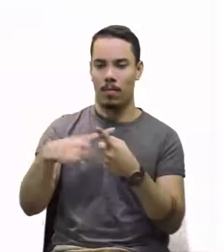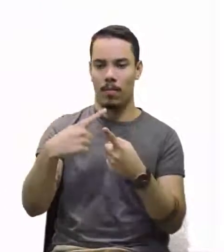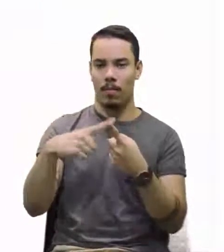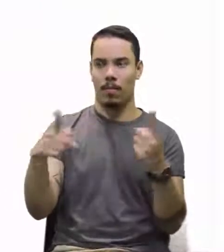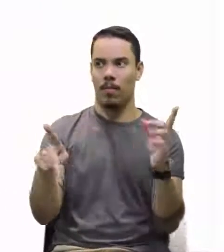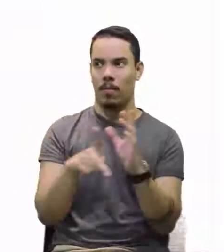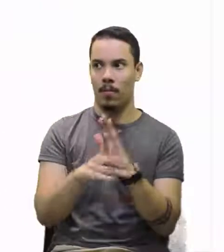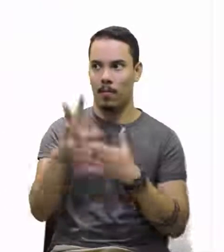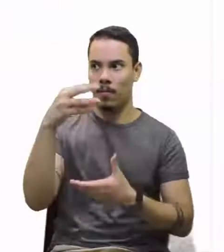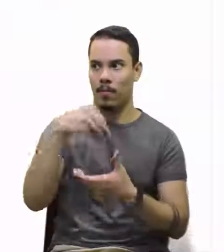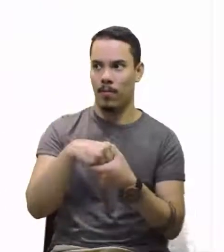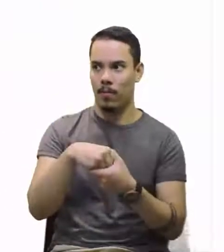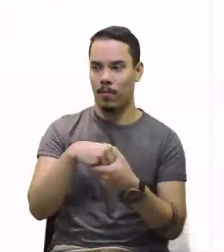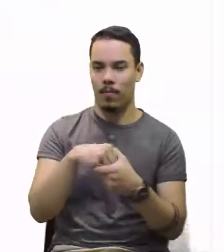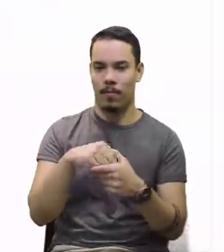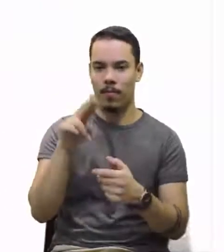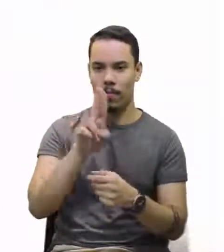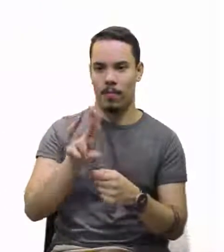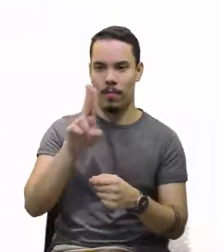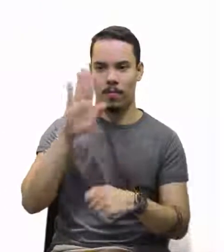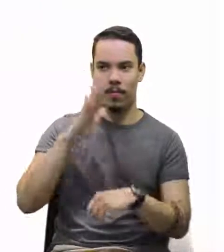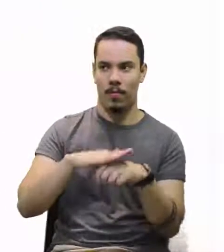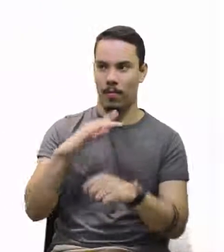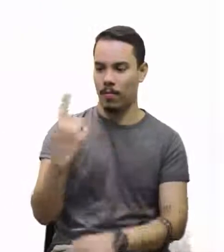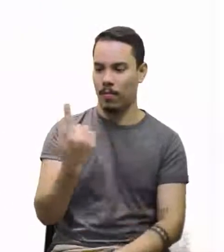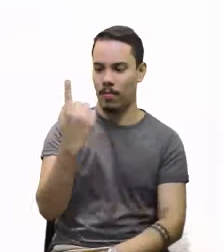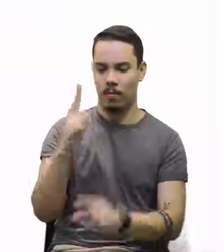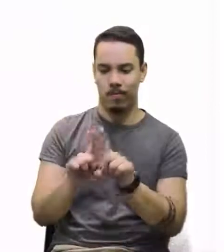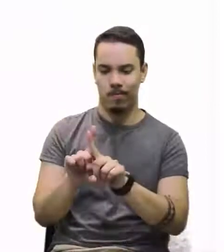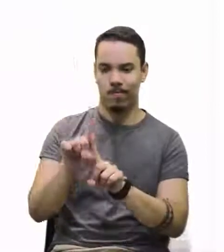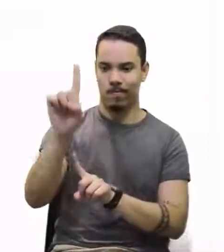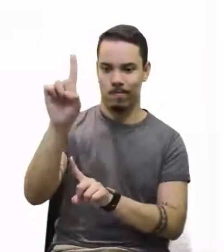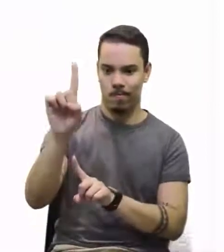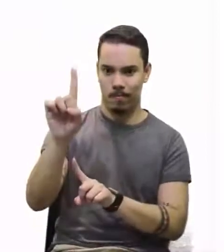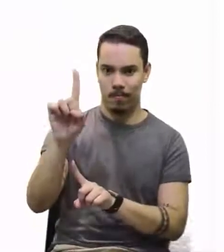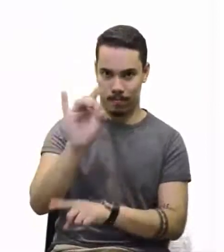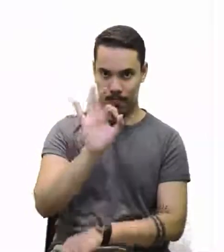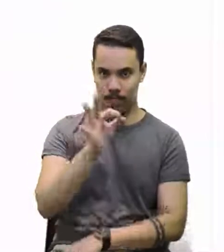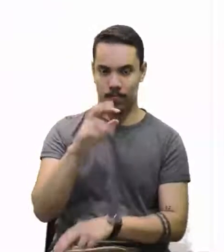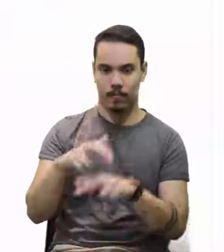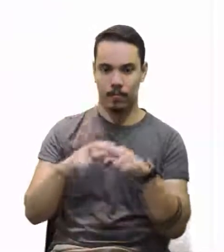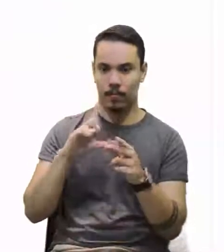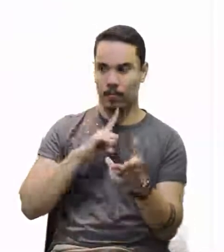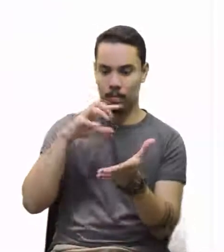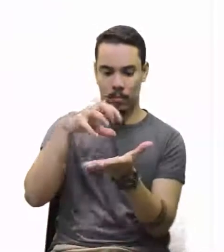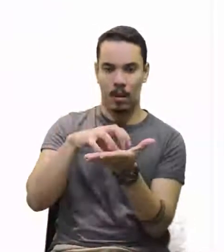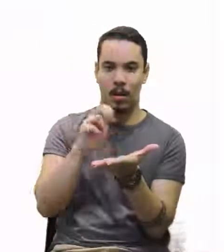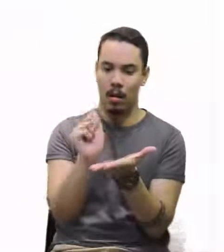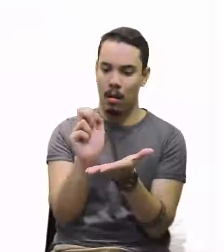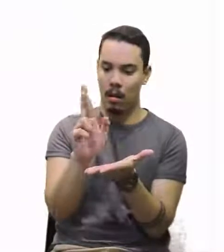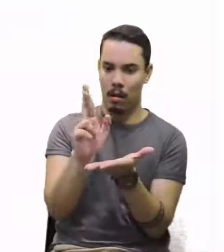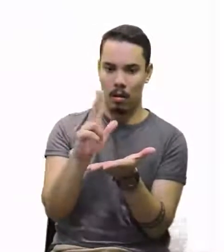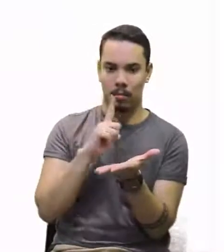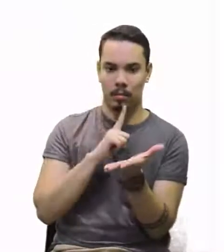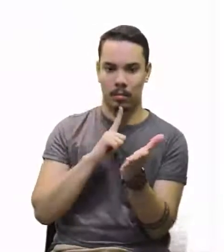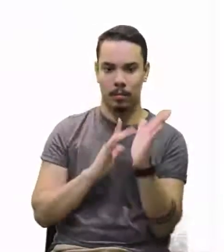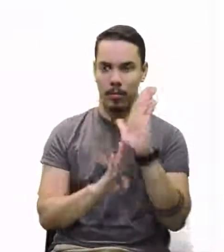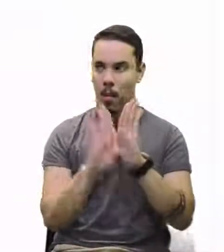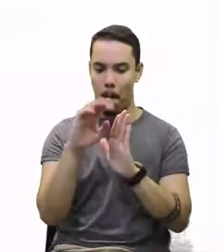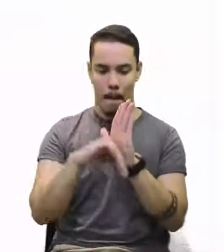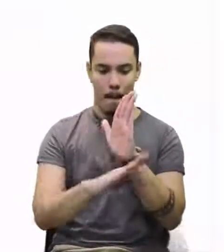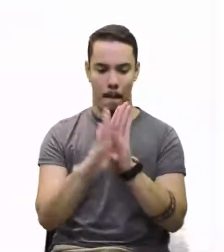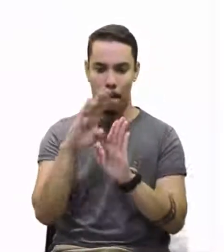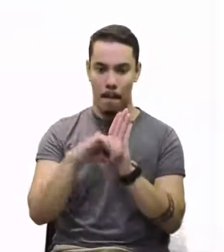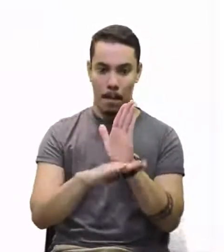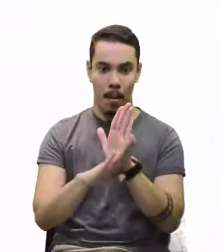indutância e usado para altas frequências, então, ok? Então, quando o núcleo é de ar, ele é de baixa indutância,